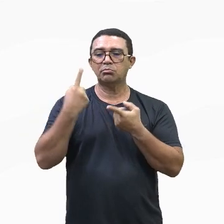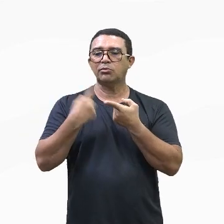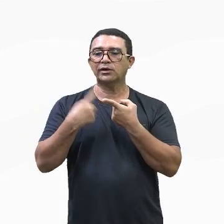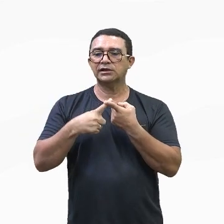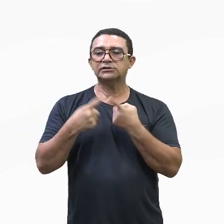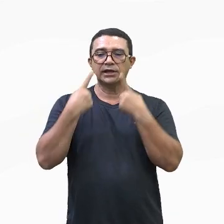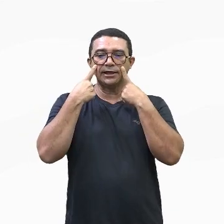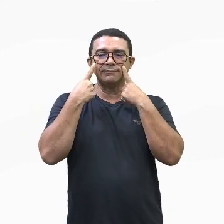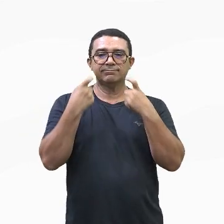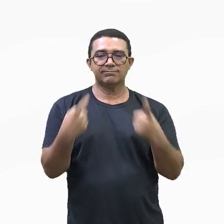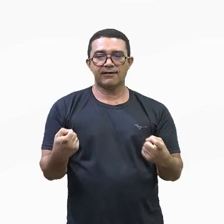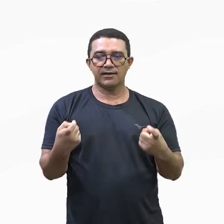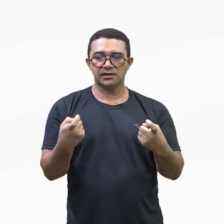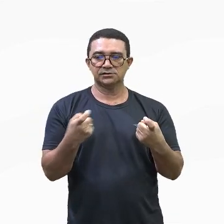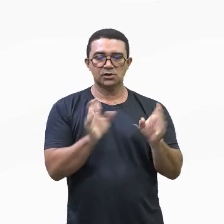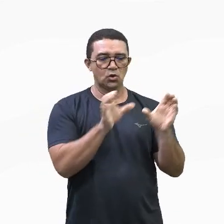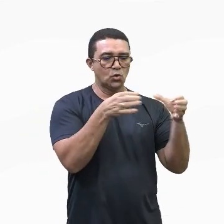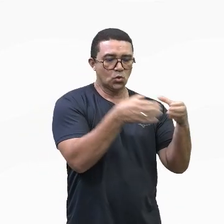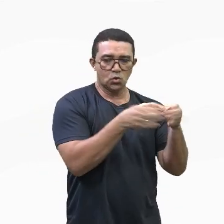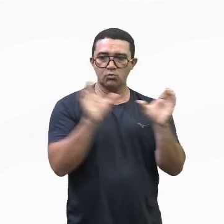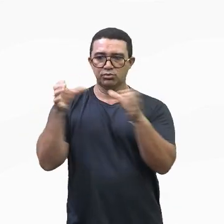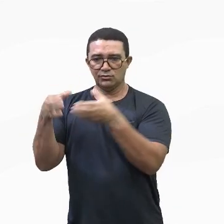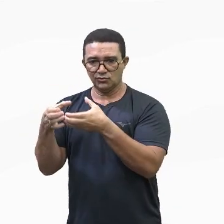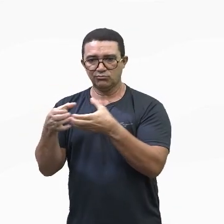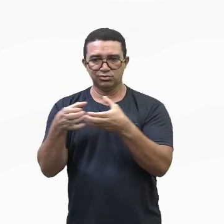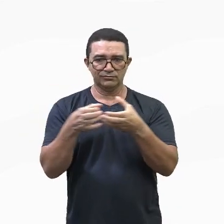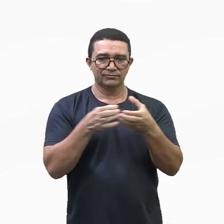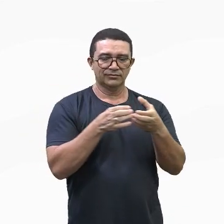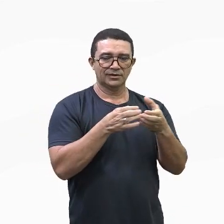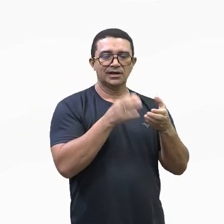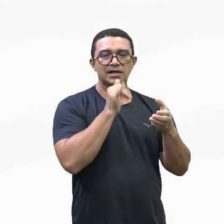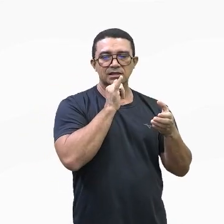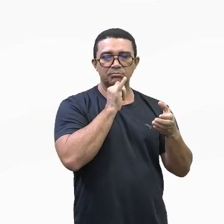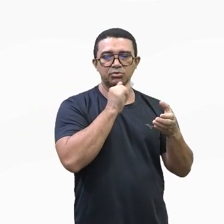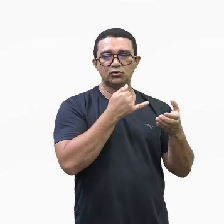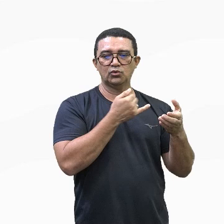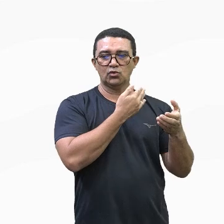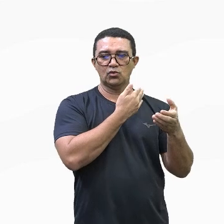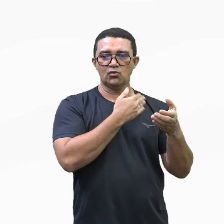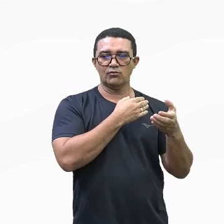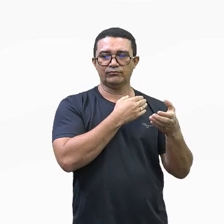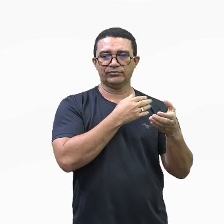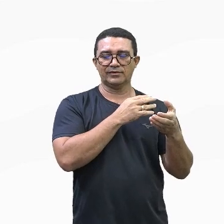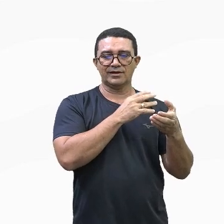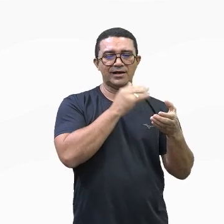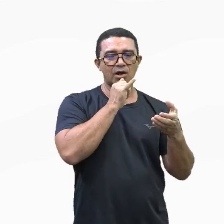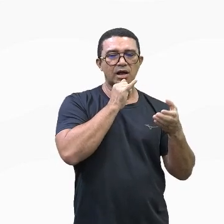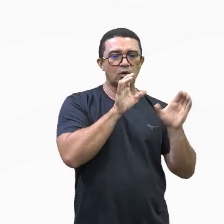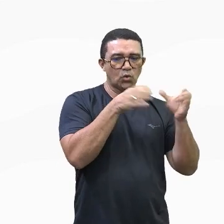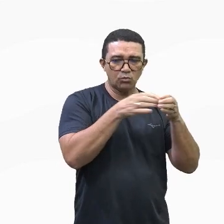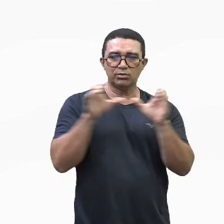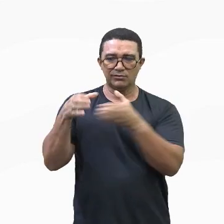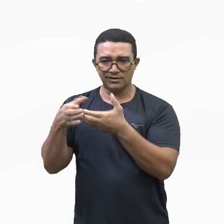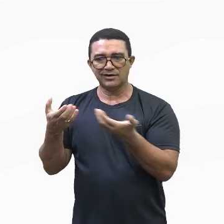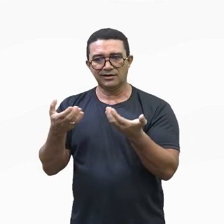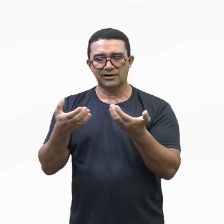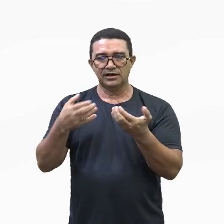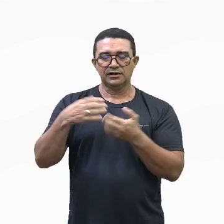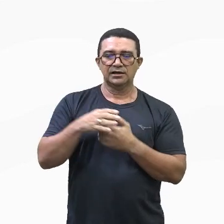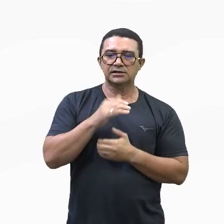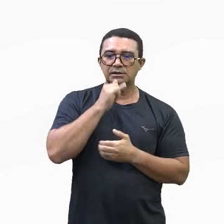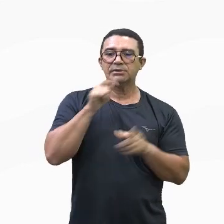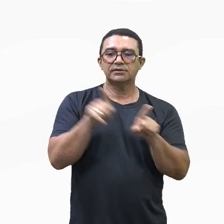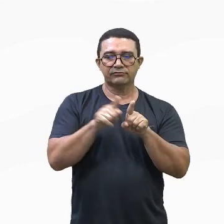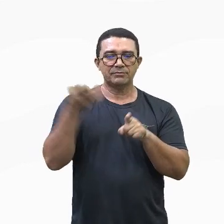de um reino dominar o outro reino, que possuía origens culturais diferentes. Houve também, por exemplo,